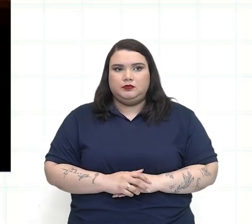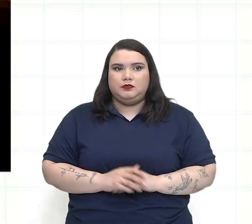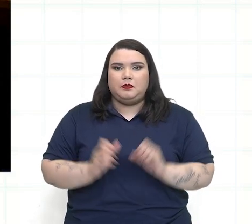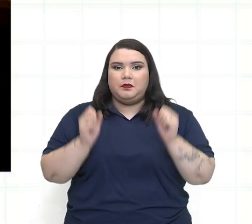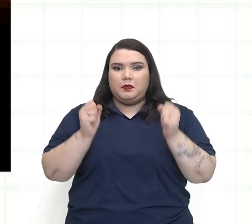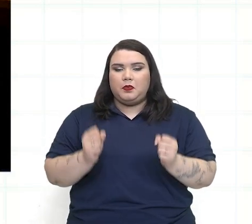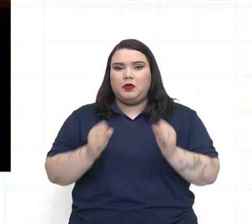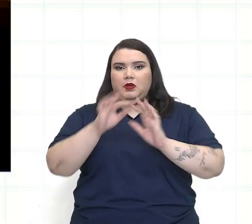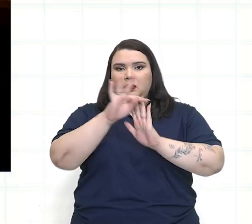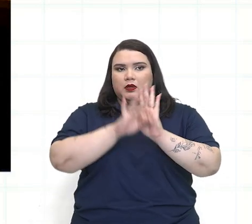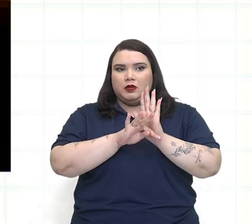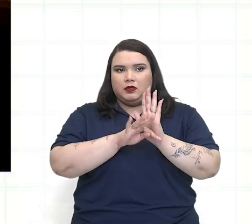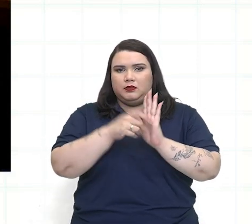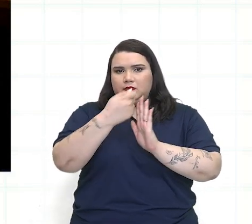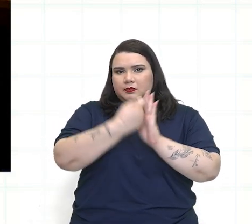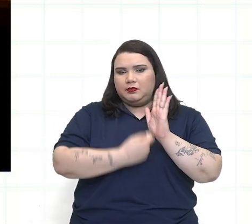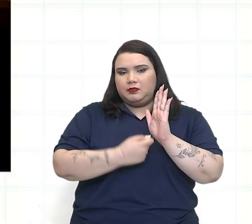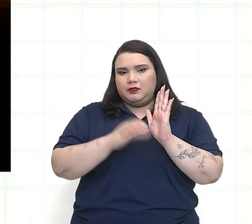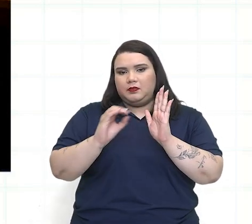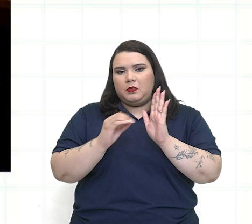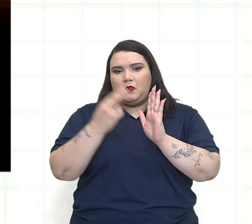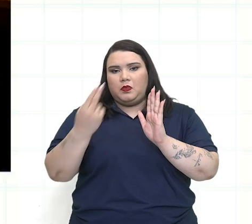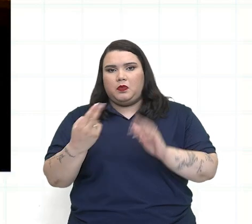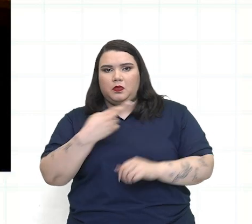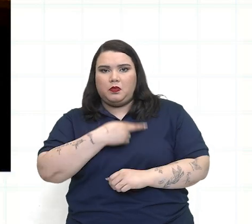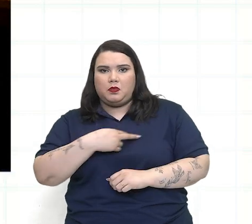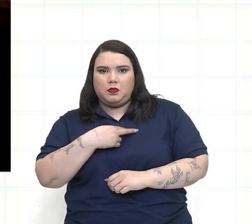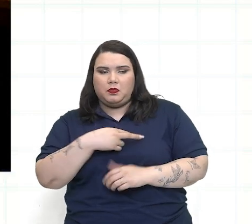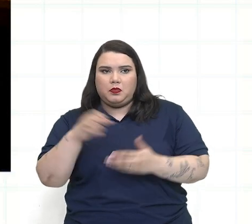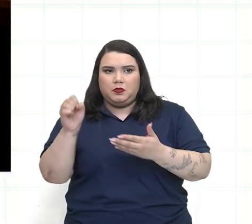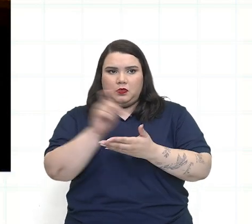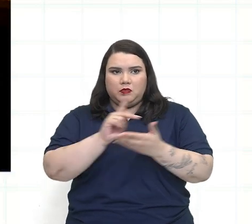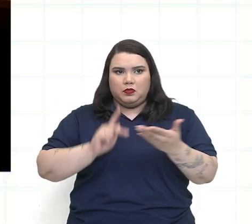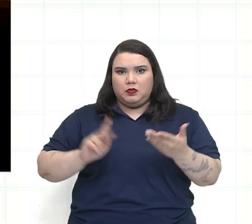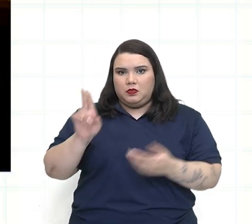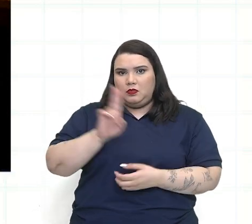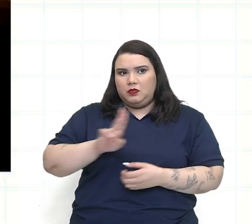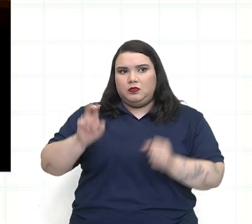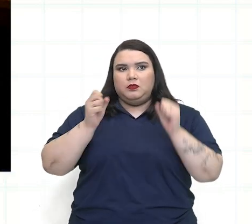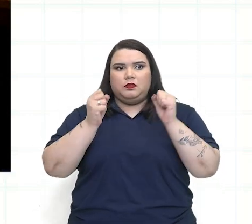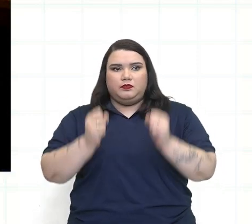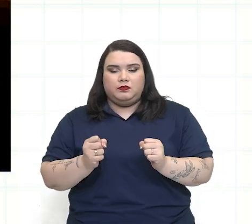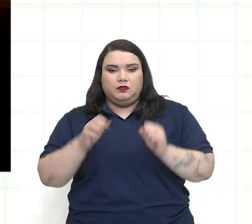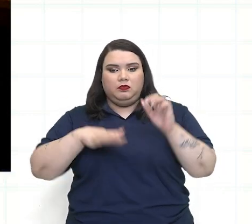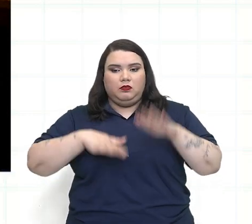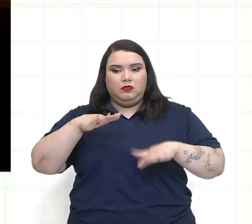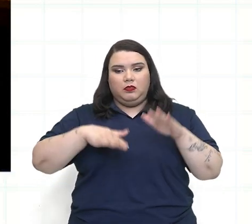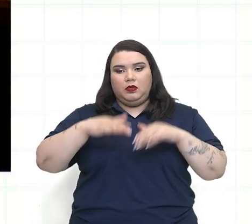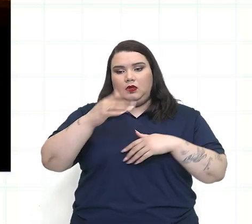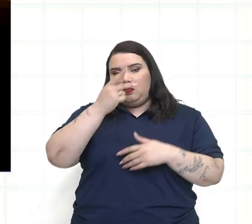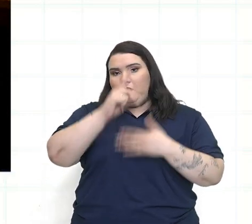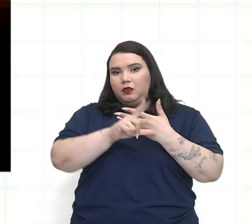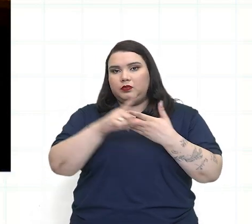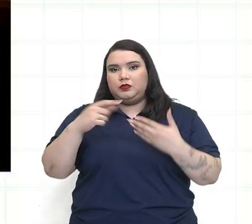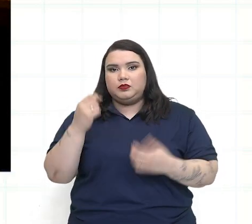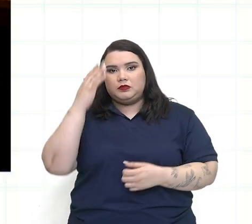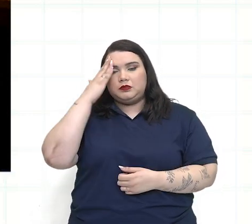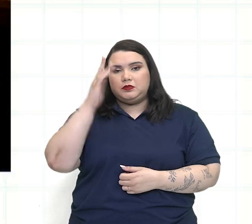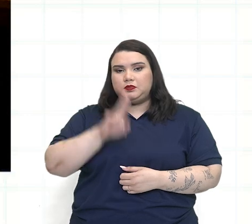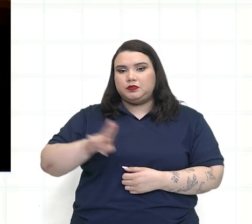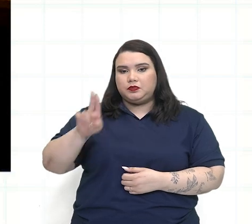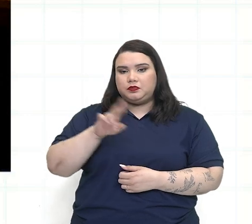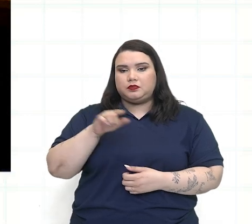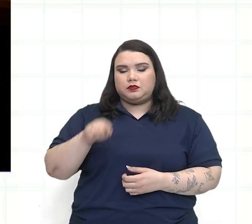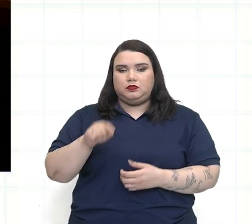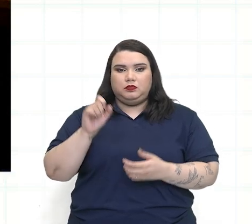estar no texto dissertativo ou num romance. Ela pode, depende do escritor saber utilizar a poesia